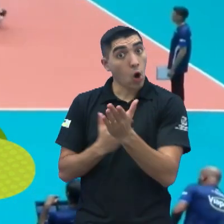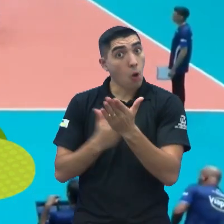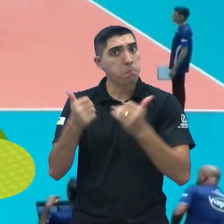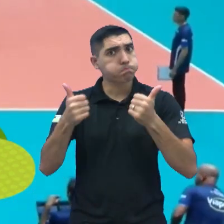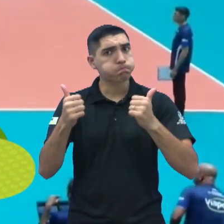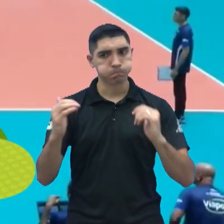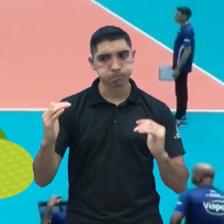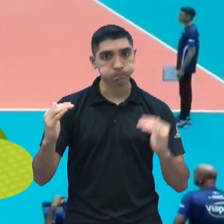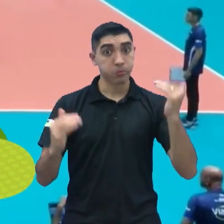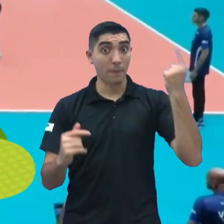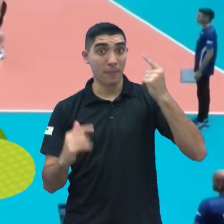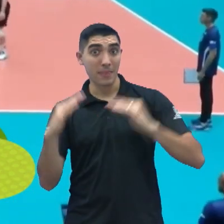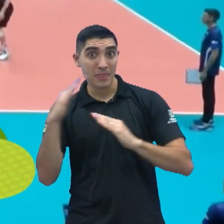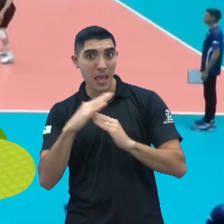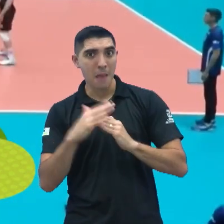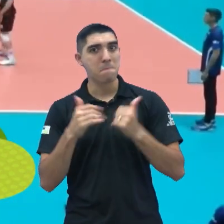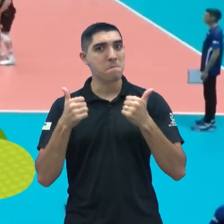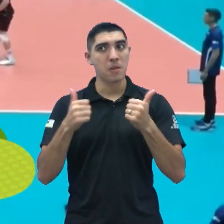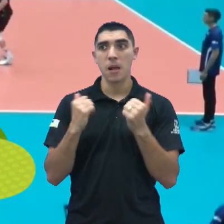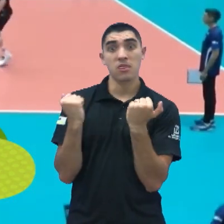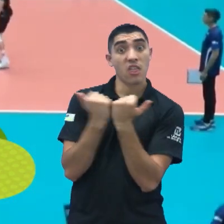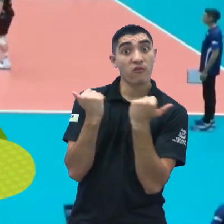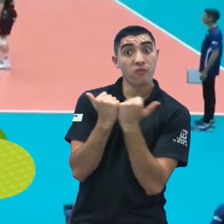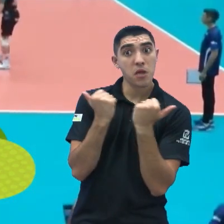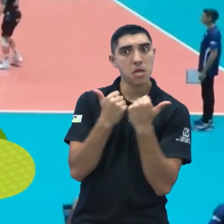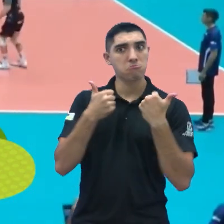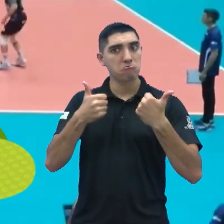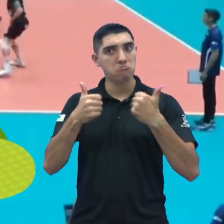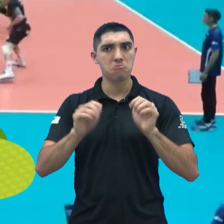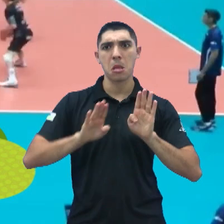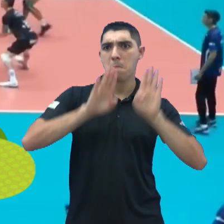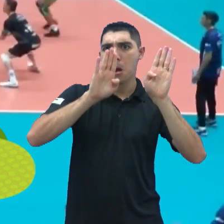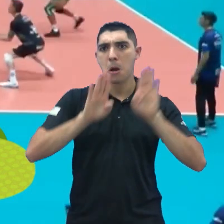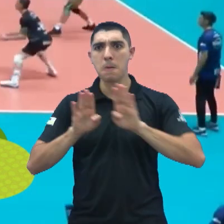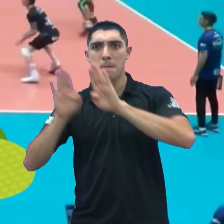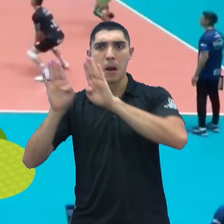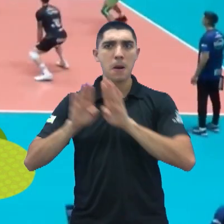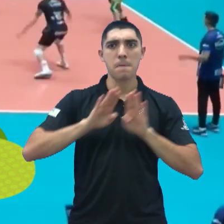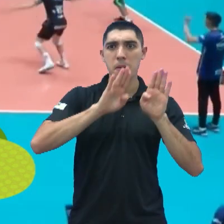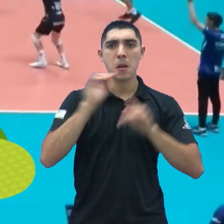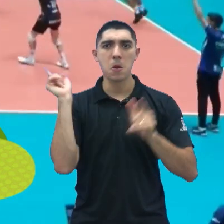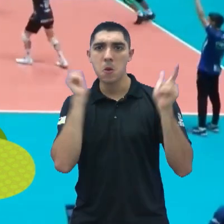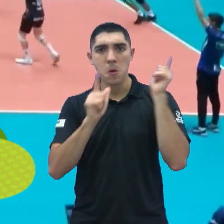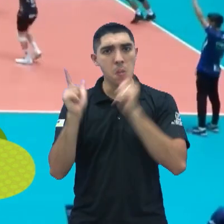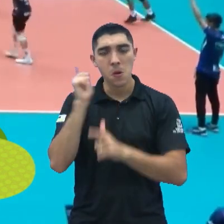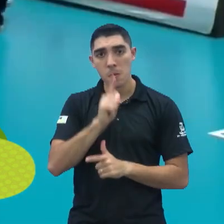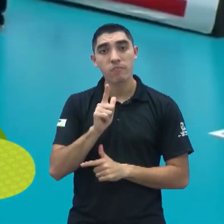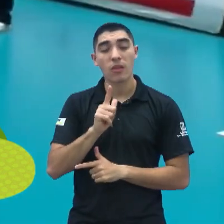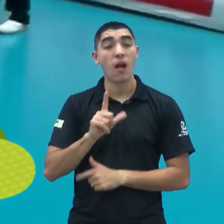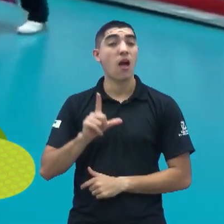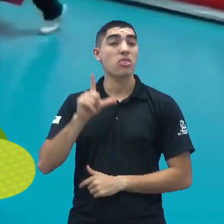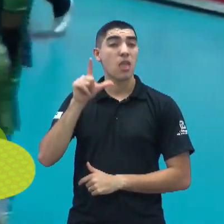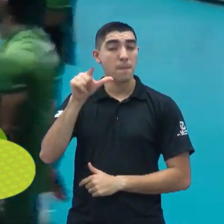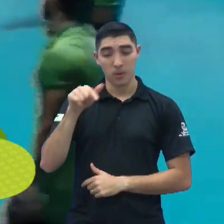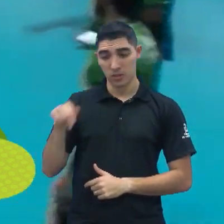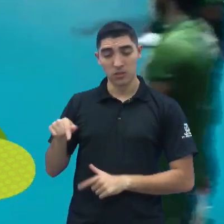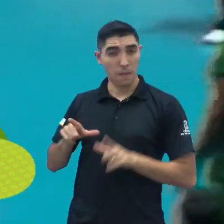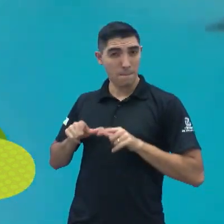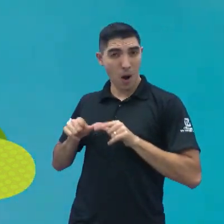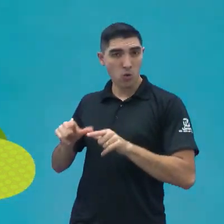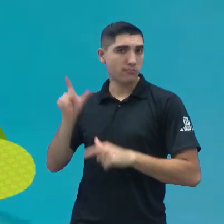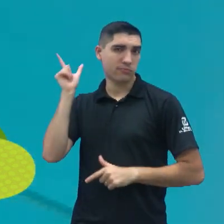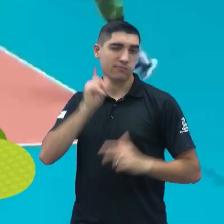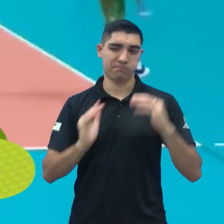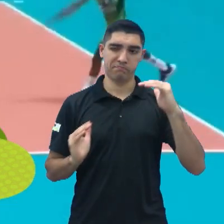explorando ali o bloqueio também funcionou, a defesa do São José funcionou, mas depois a equipe do SESI Bauru mostrou seu